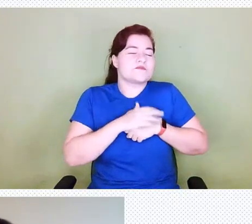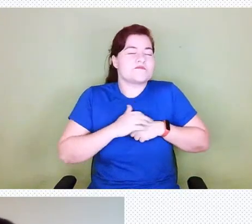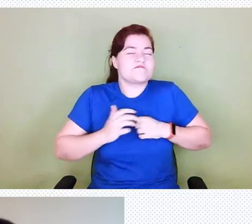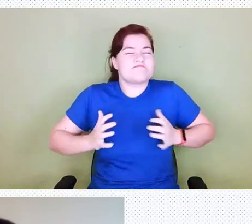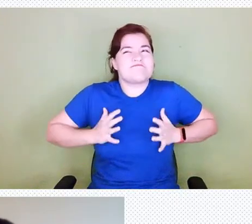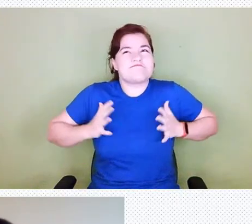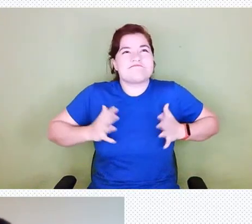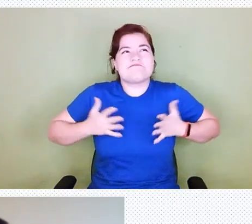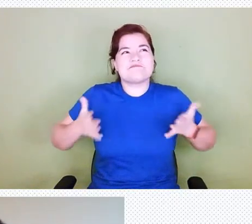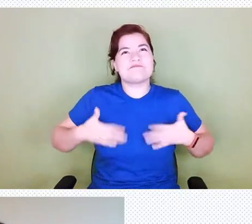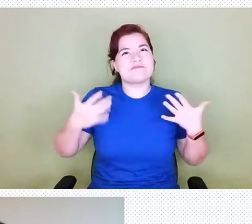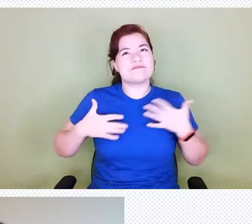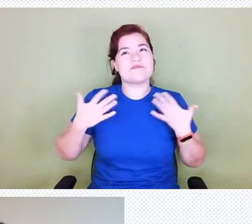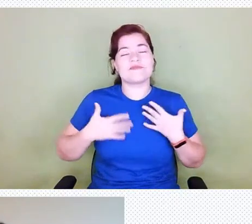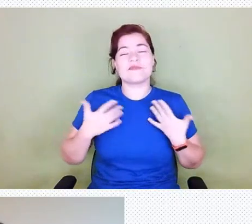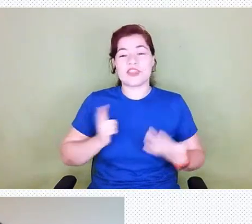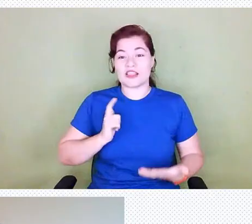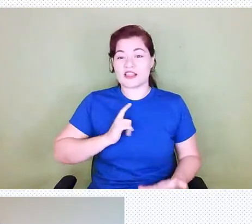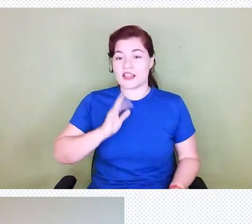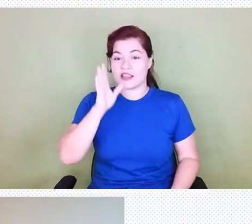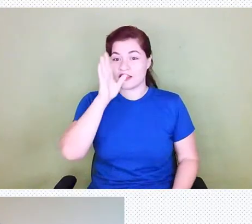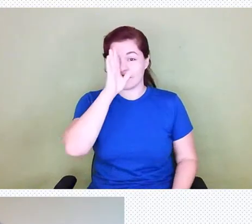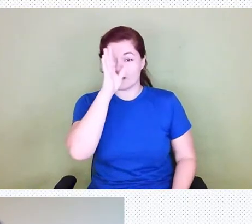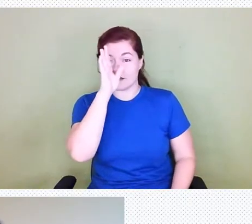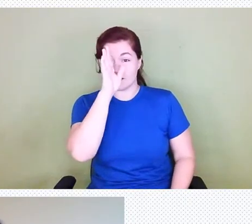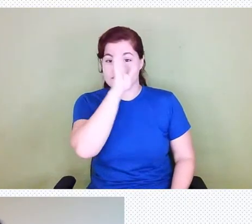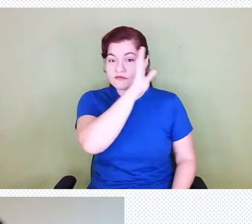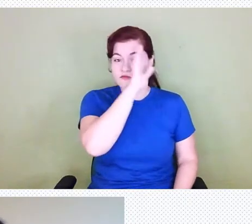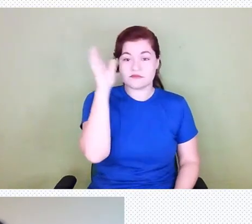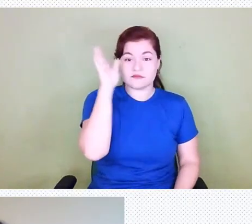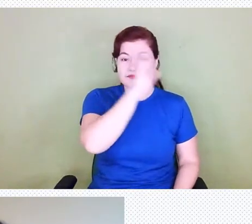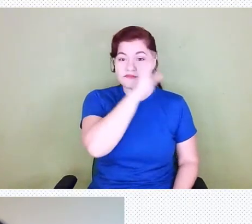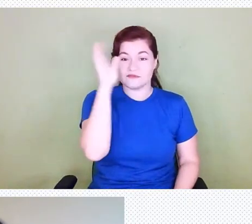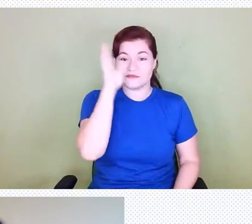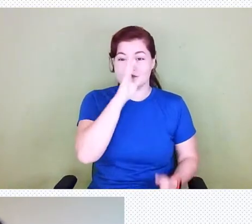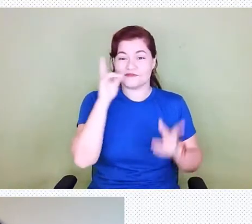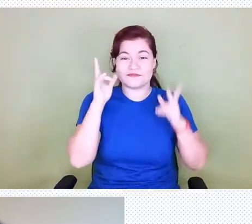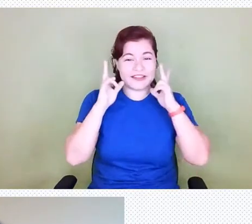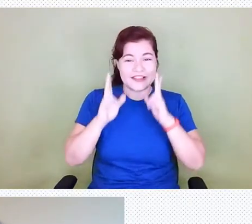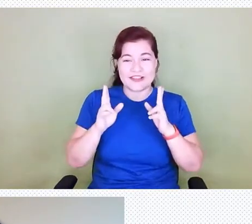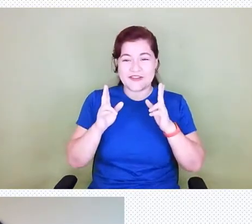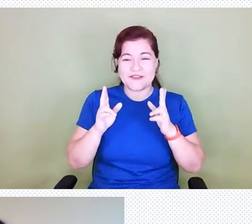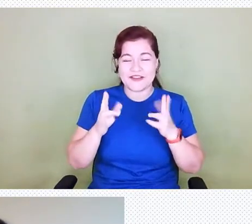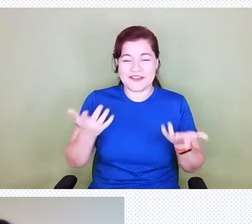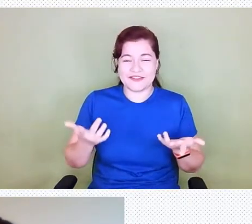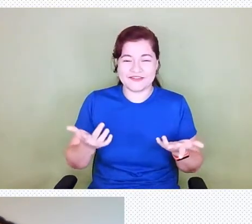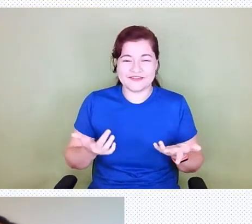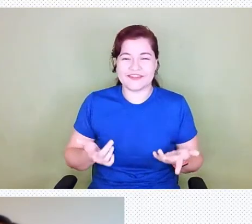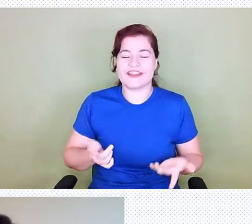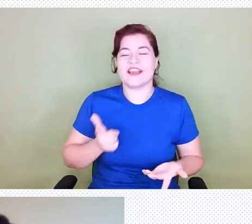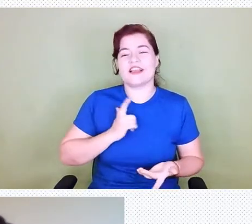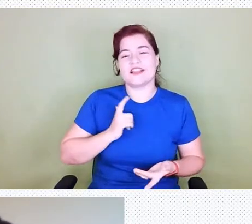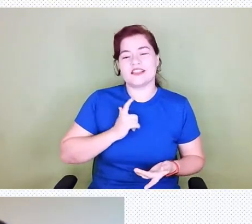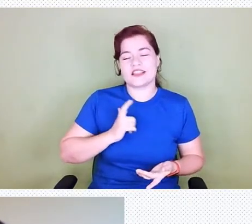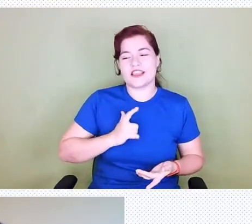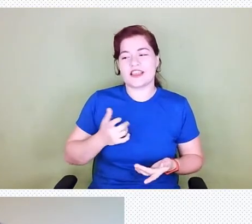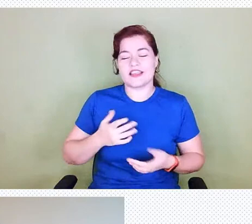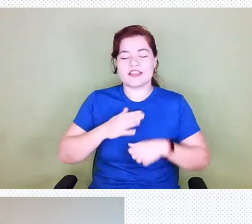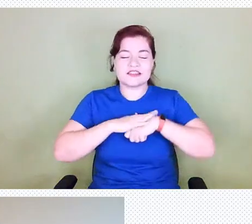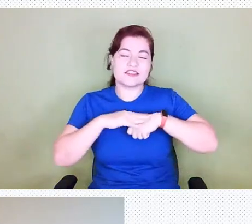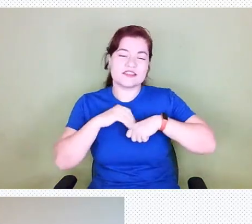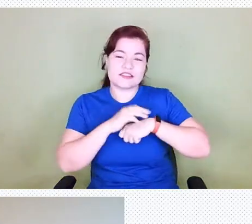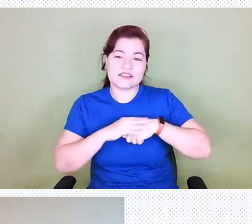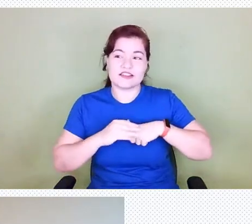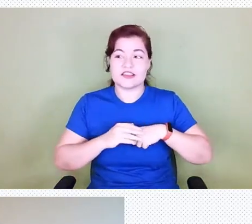são transparentes, são gentis, são melhoradas com a dádiva da presença de Jesus em suas